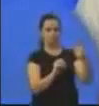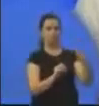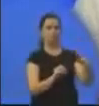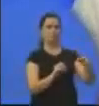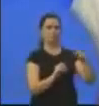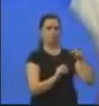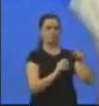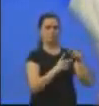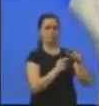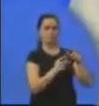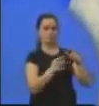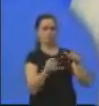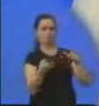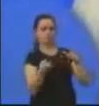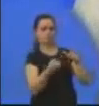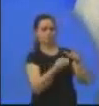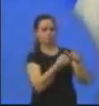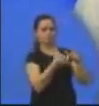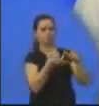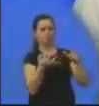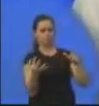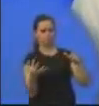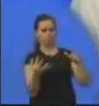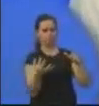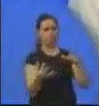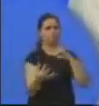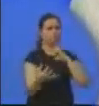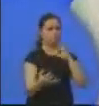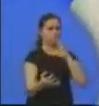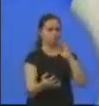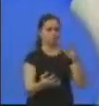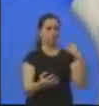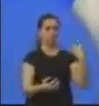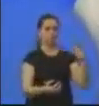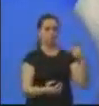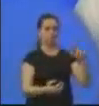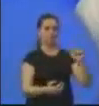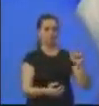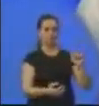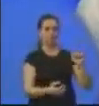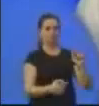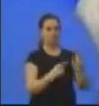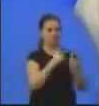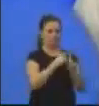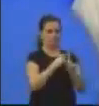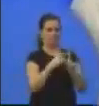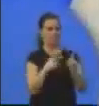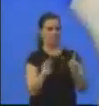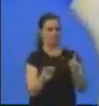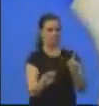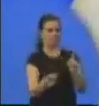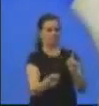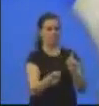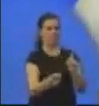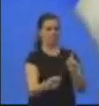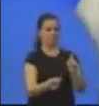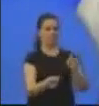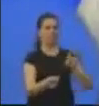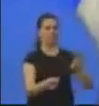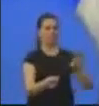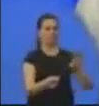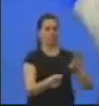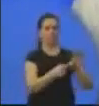mais infinito. Eu quero saber se esse resultado é alternativa A, mais infinito, alternativa